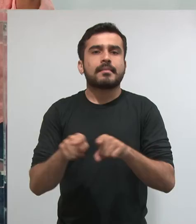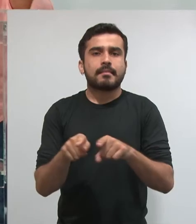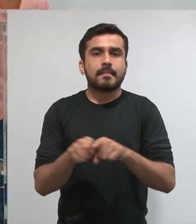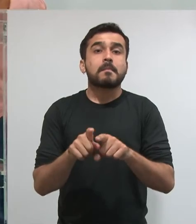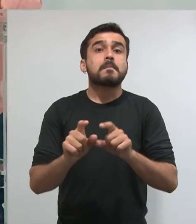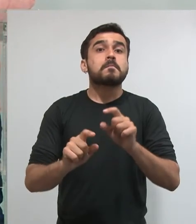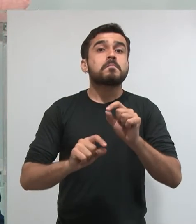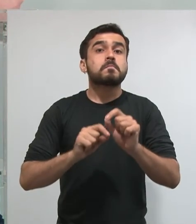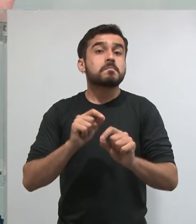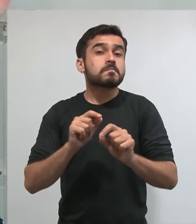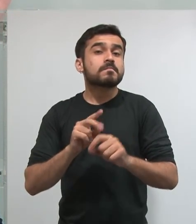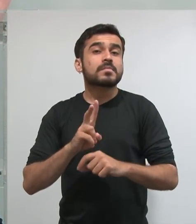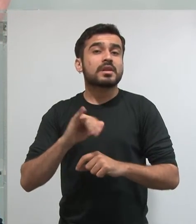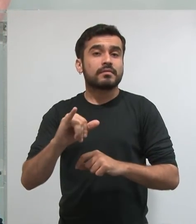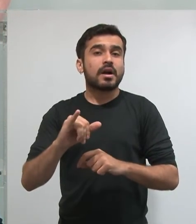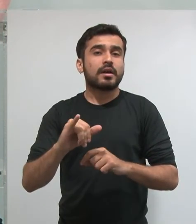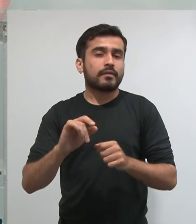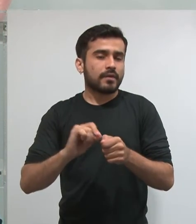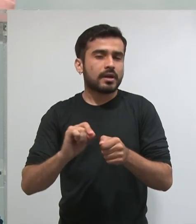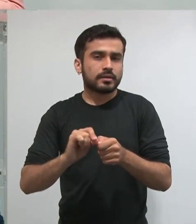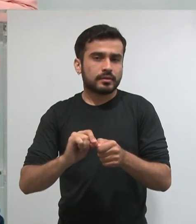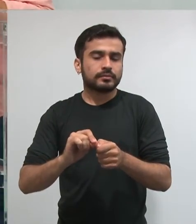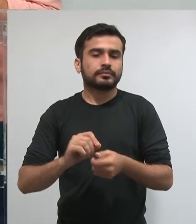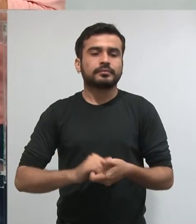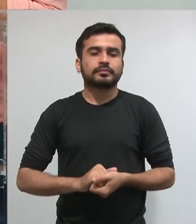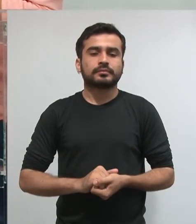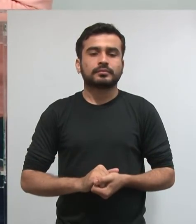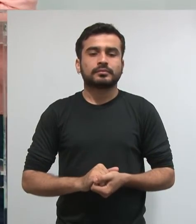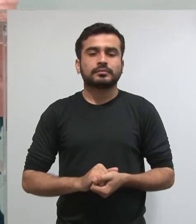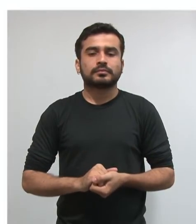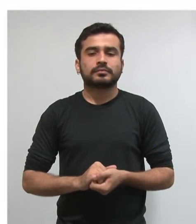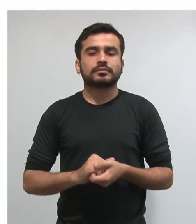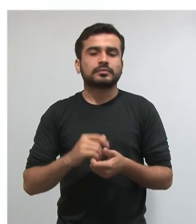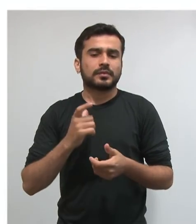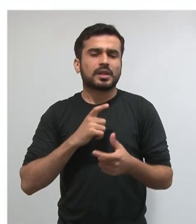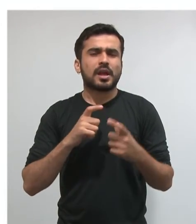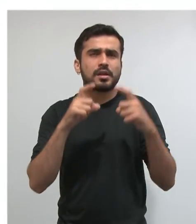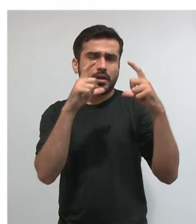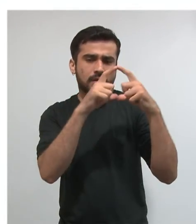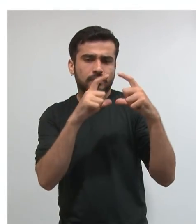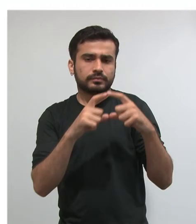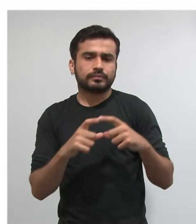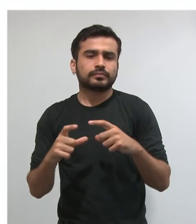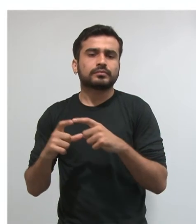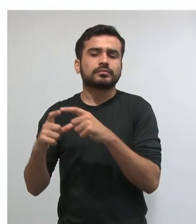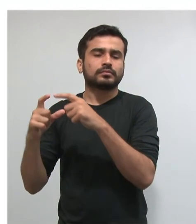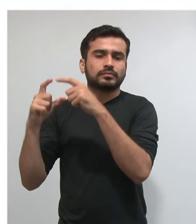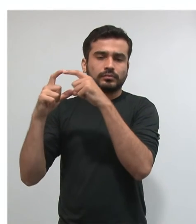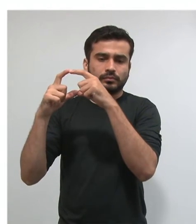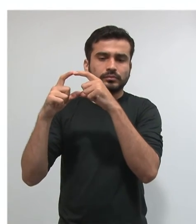que vai ser entregue a partir desses processos, certo? E aí a gente tem aqui na